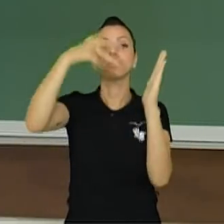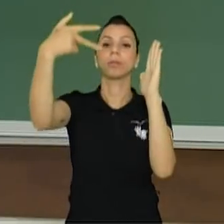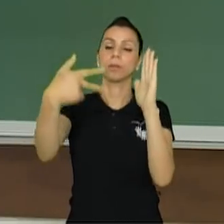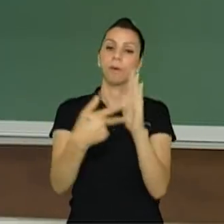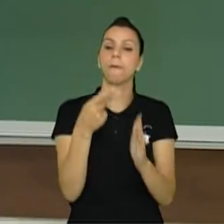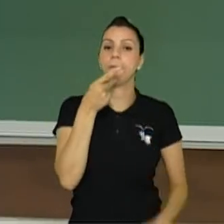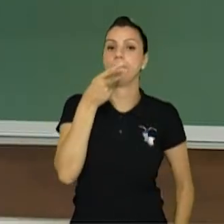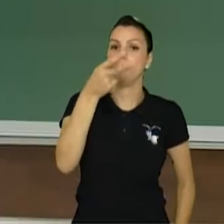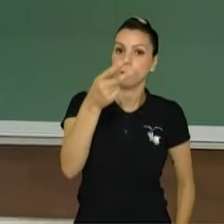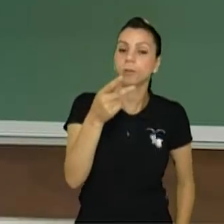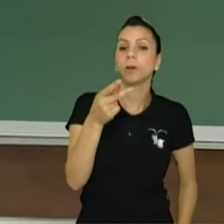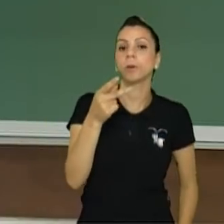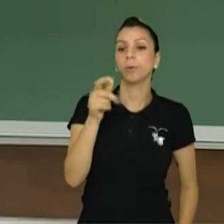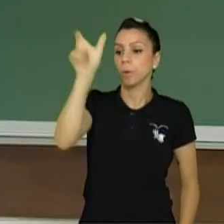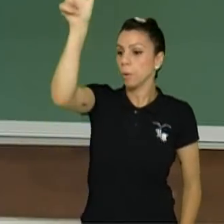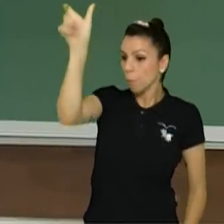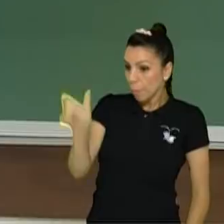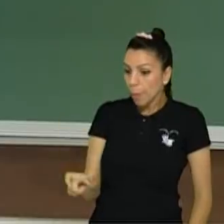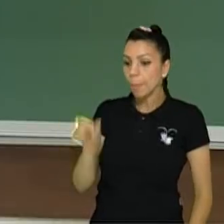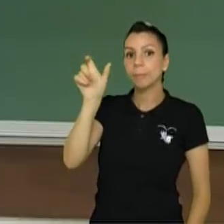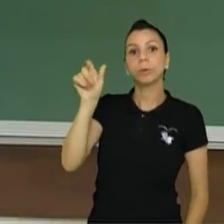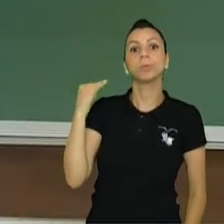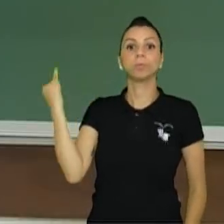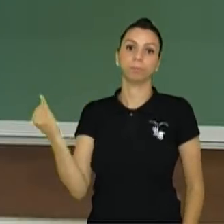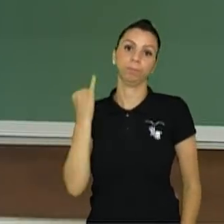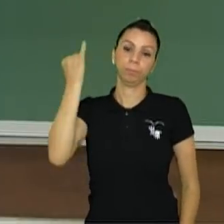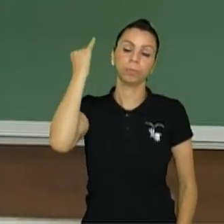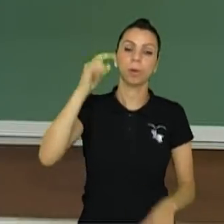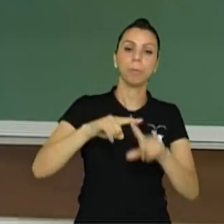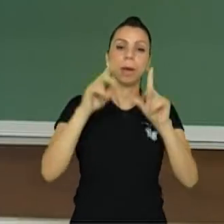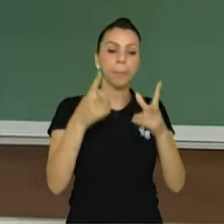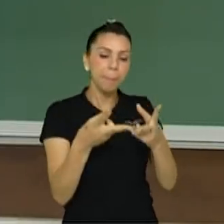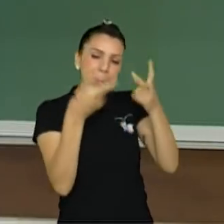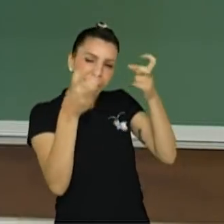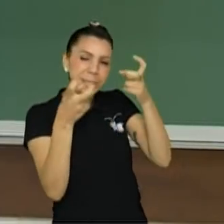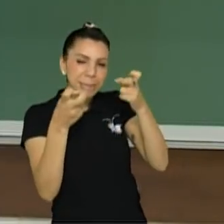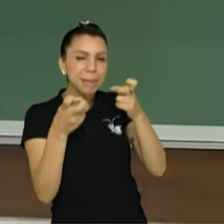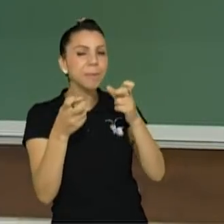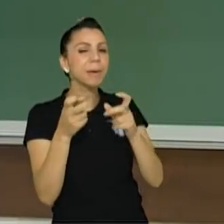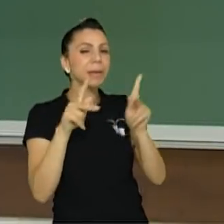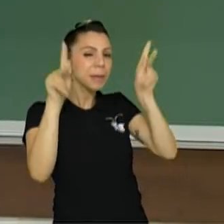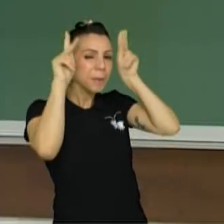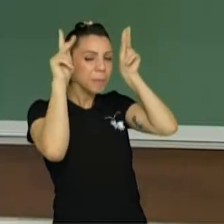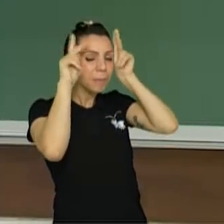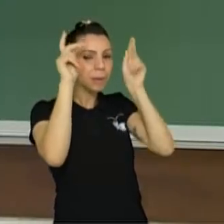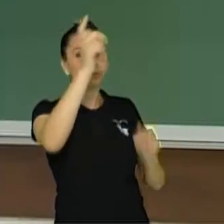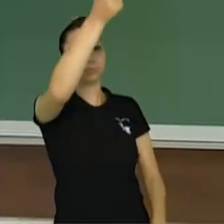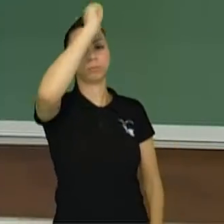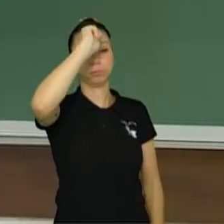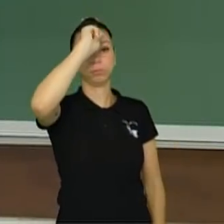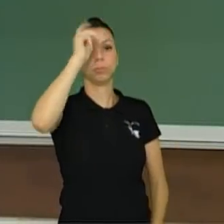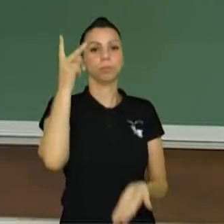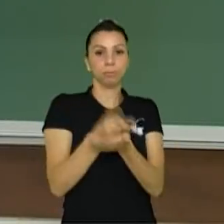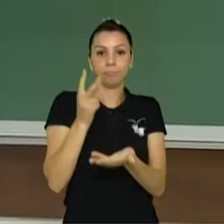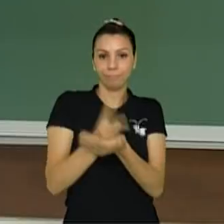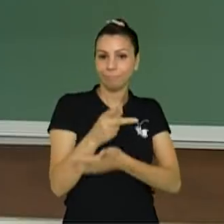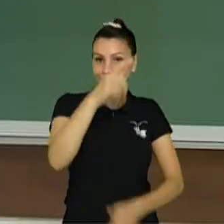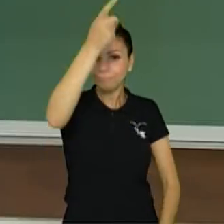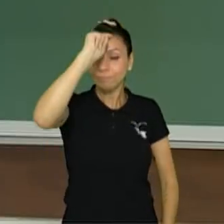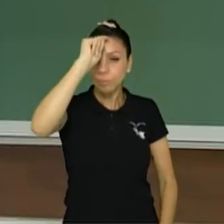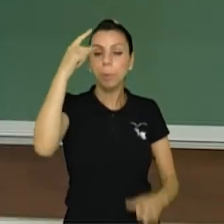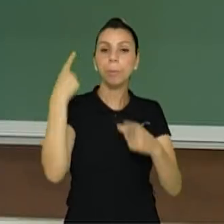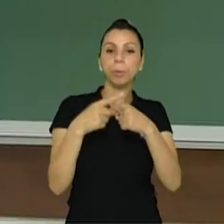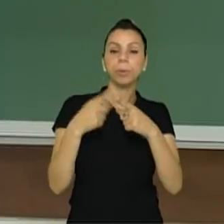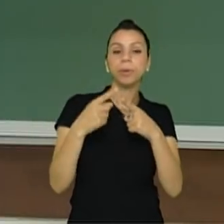estou falando com alguém importante. Mas perceba que o príncipe não tira o chapéu, ele mantém com o seu chapéu, o que